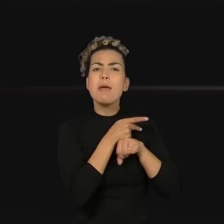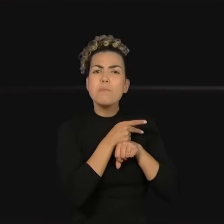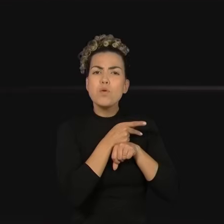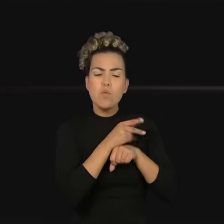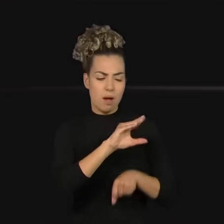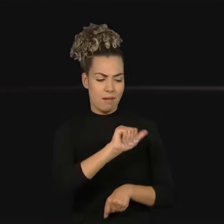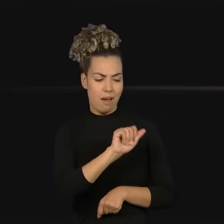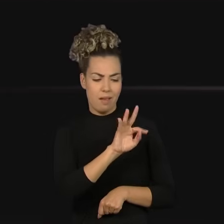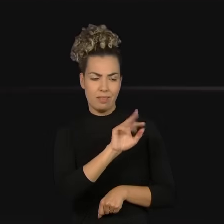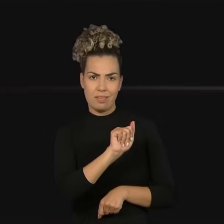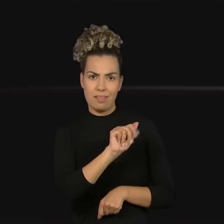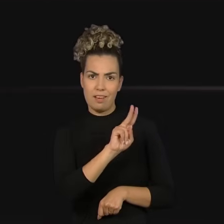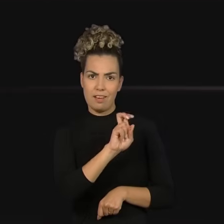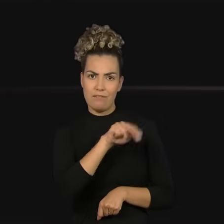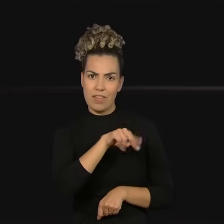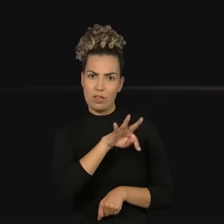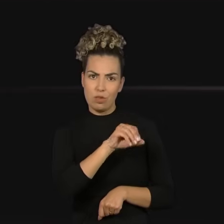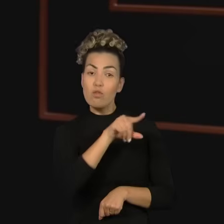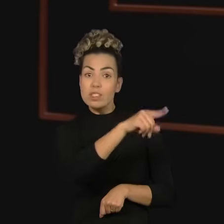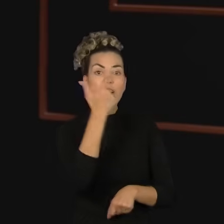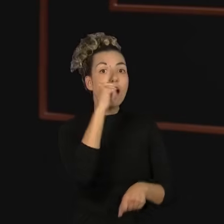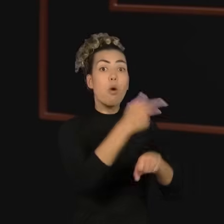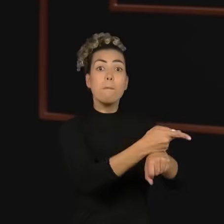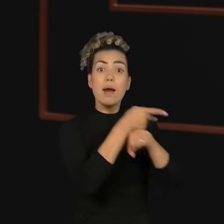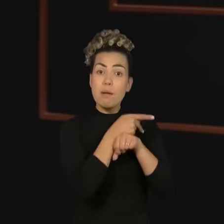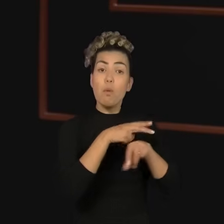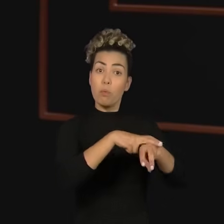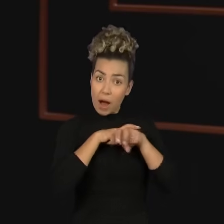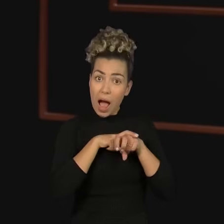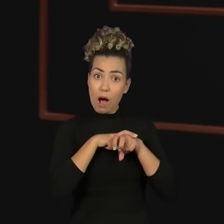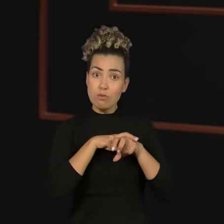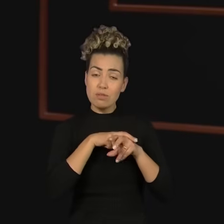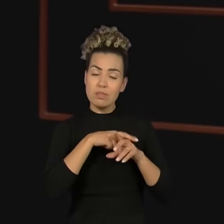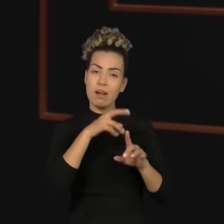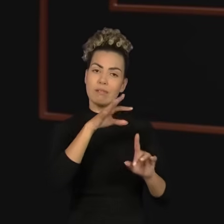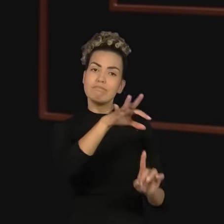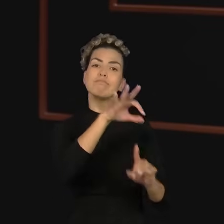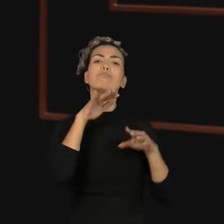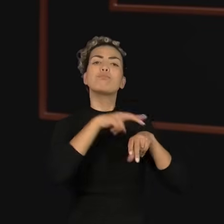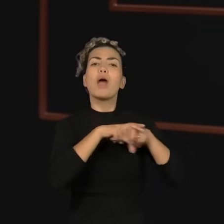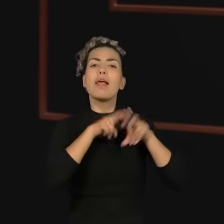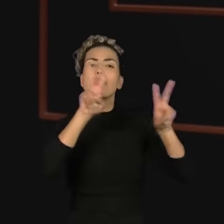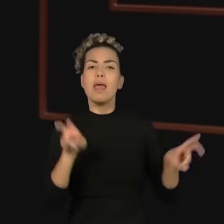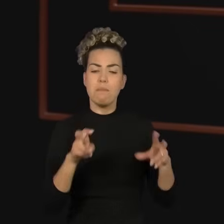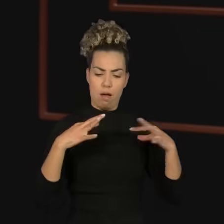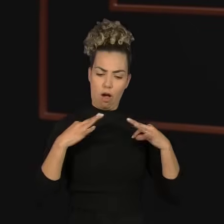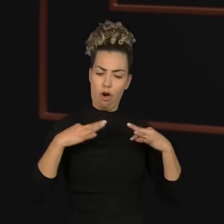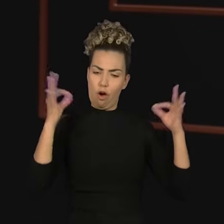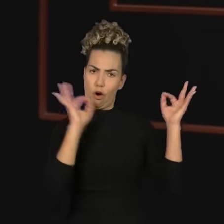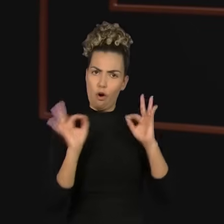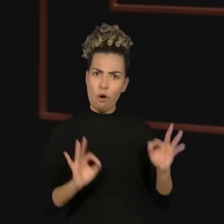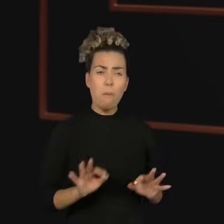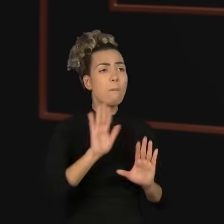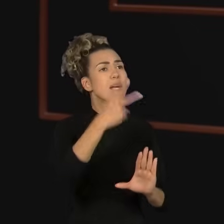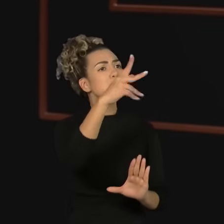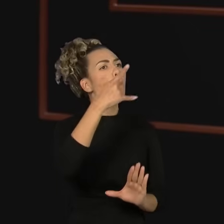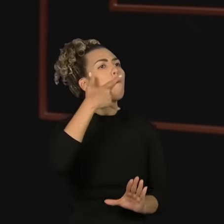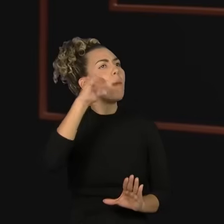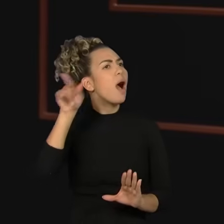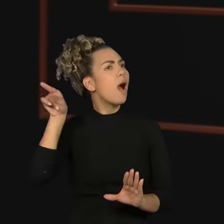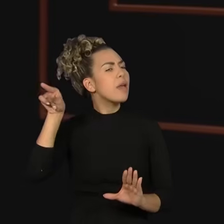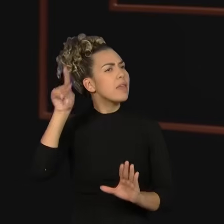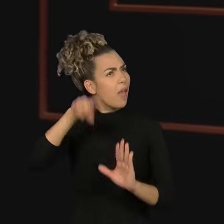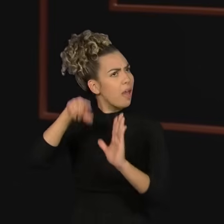uma produção de figurino que veio de uma peça do seu pai, né? Foi, porque o episódio que foi mandado foi feito